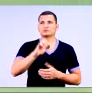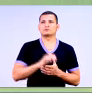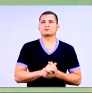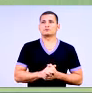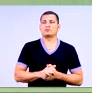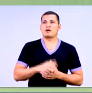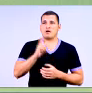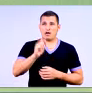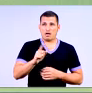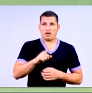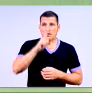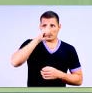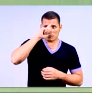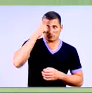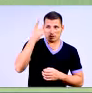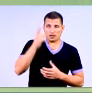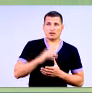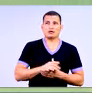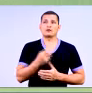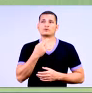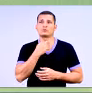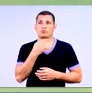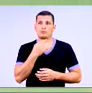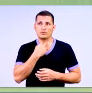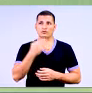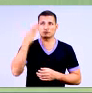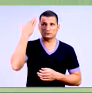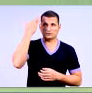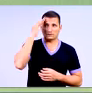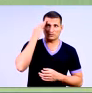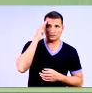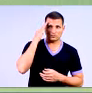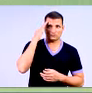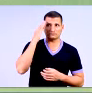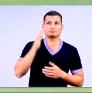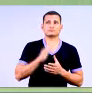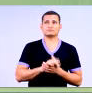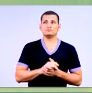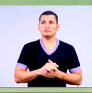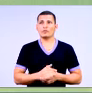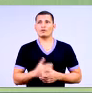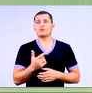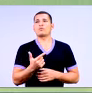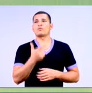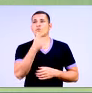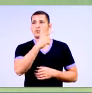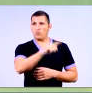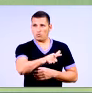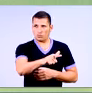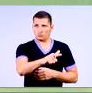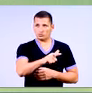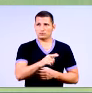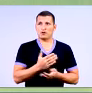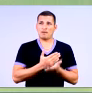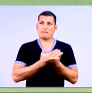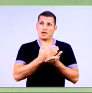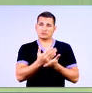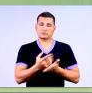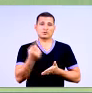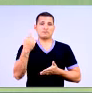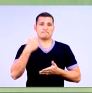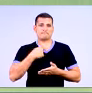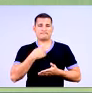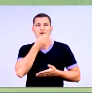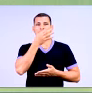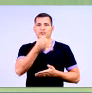com a ideia de que não podemos entender, né, o outro a partir do nosso ponto de